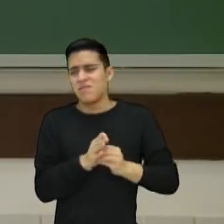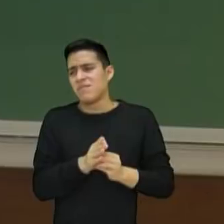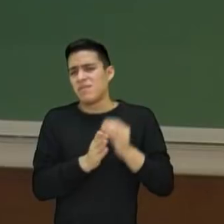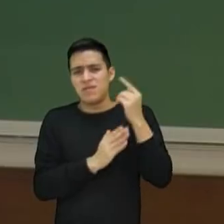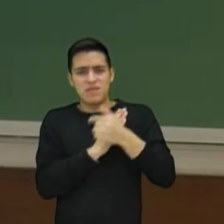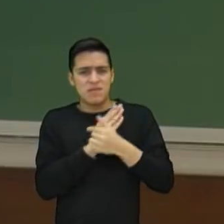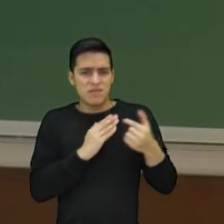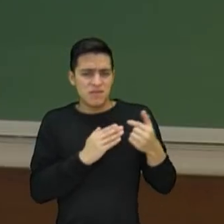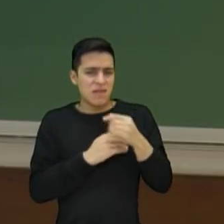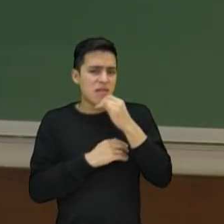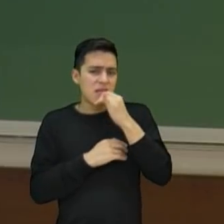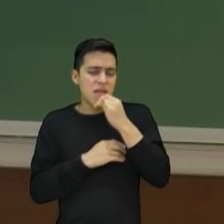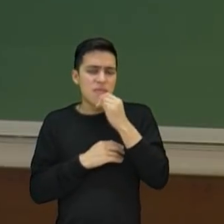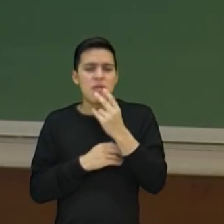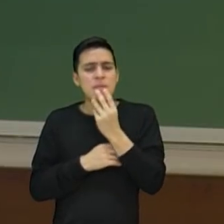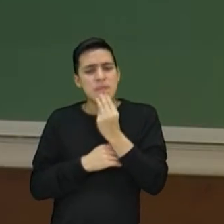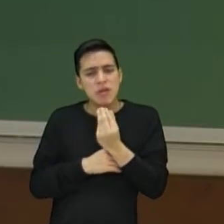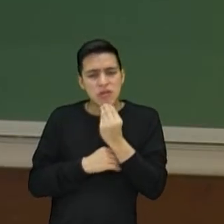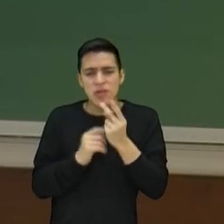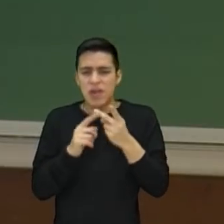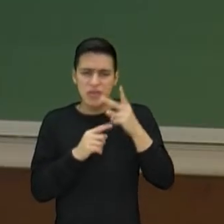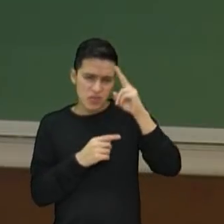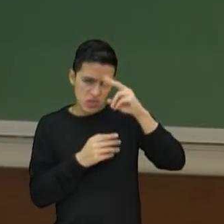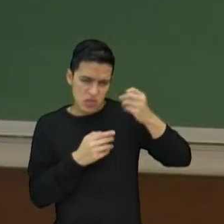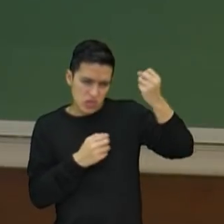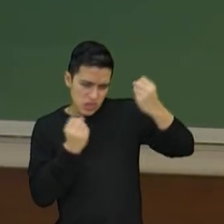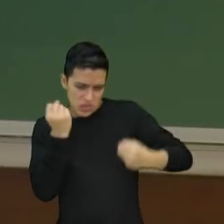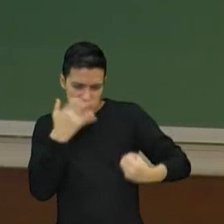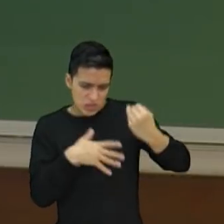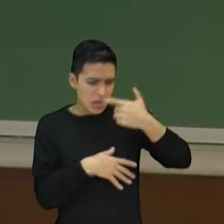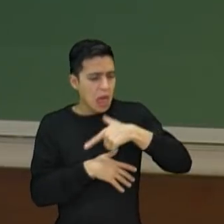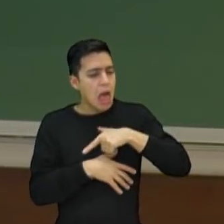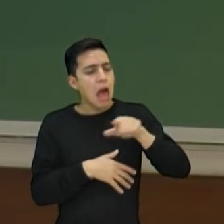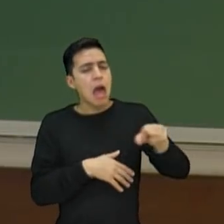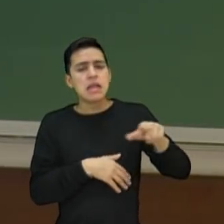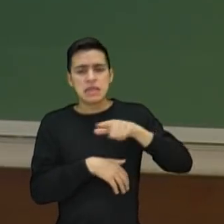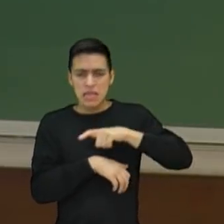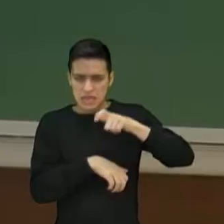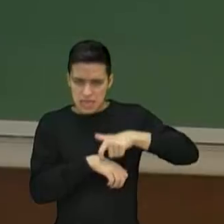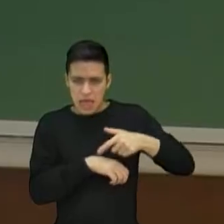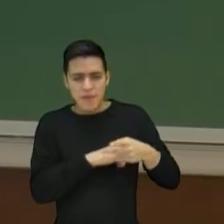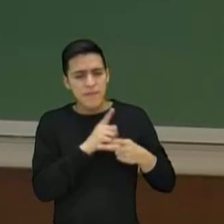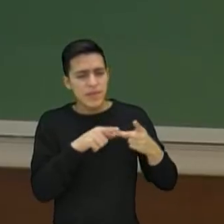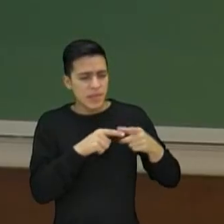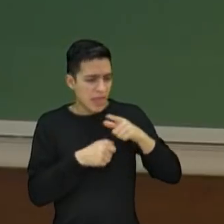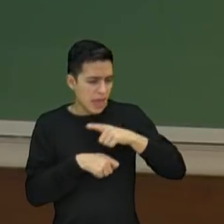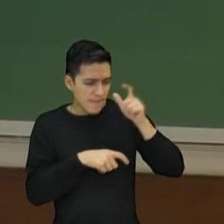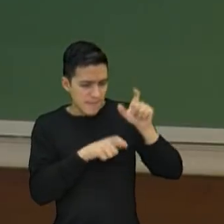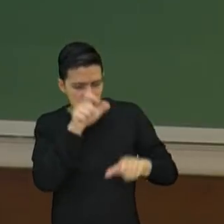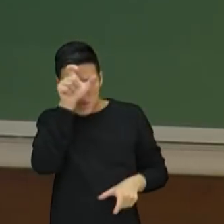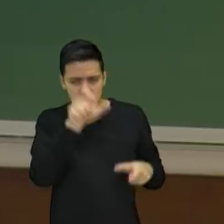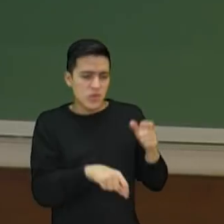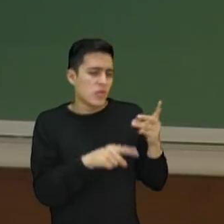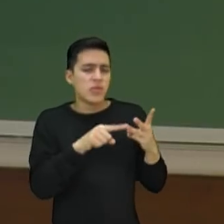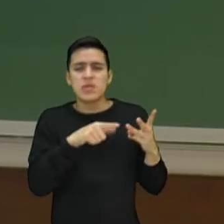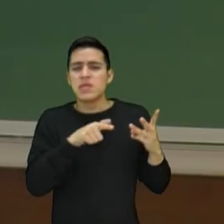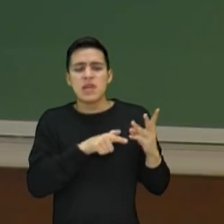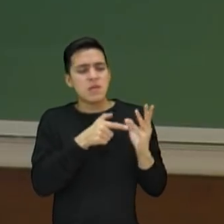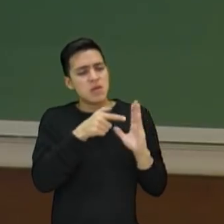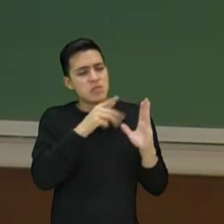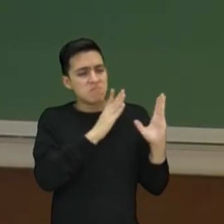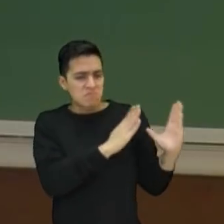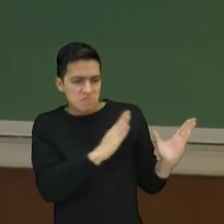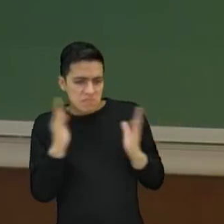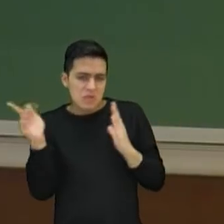literatos, por exemplo, Machado de Assis, conta as histórias, então contou a história. Temos ali um tempo, temos personagens, temos um enredo, temos